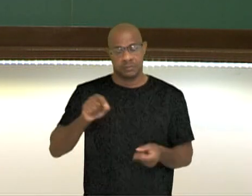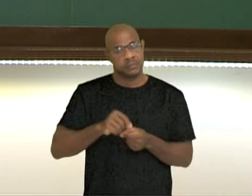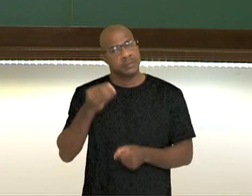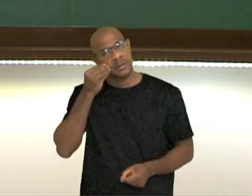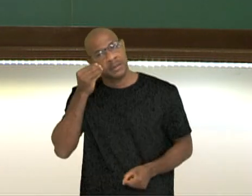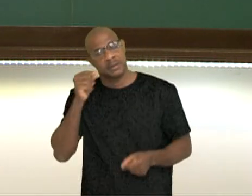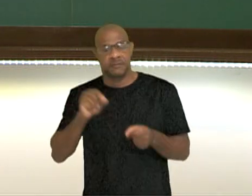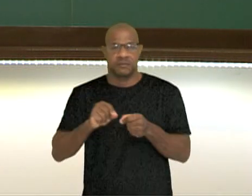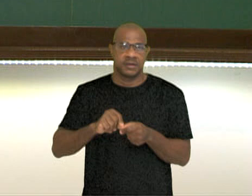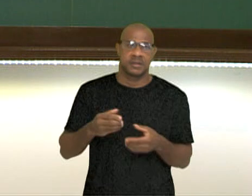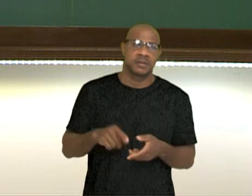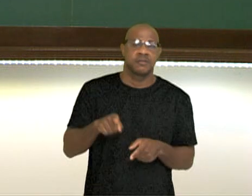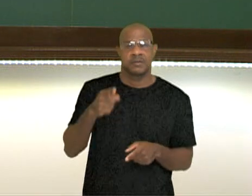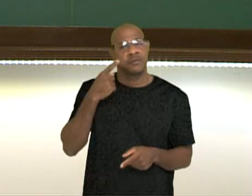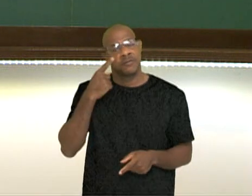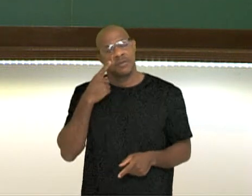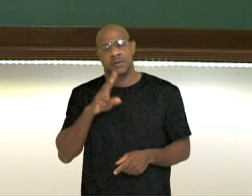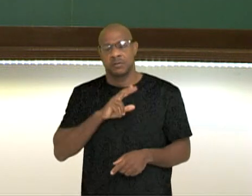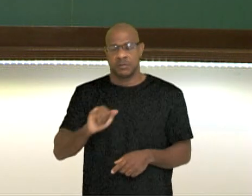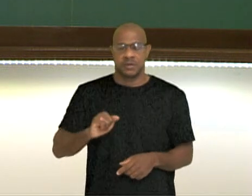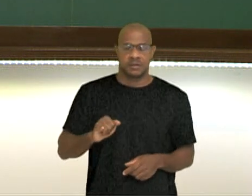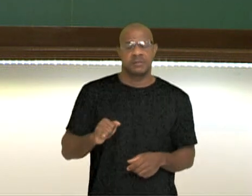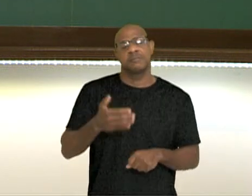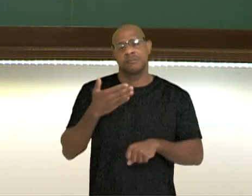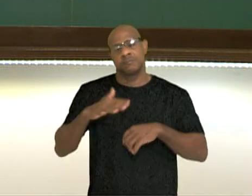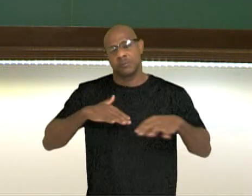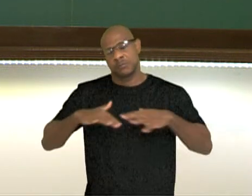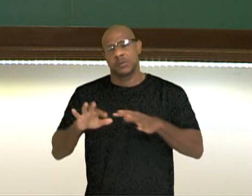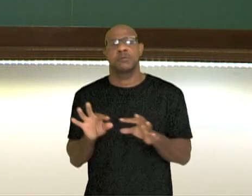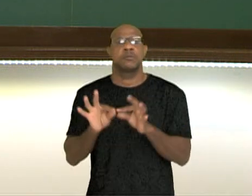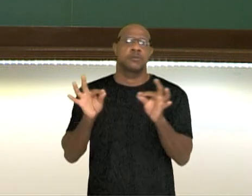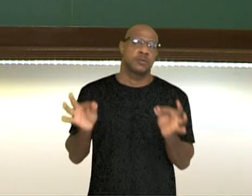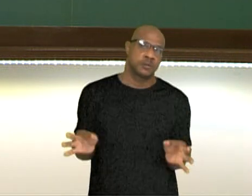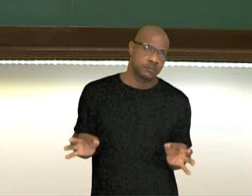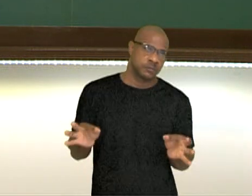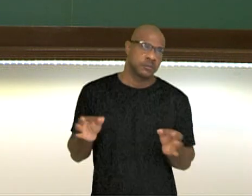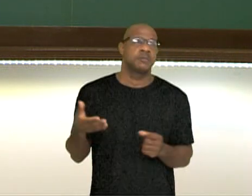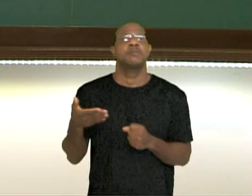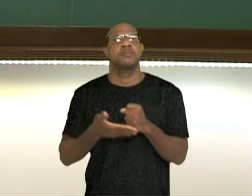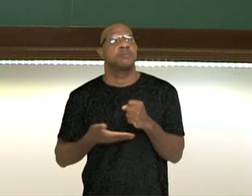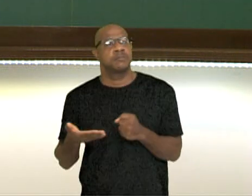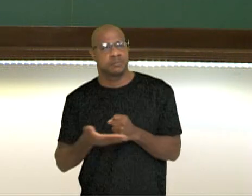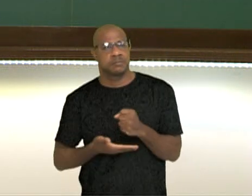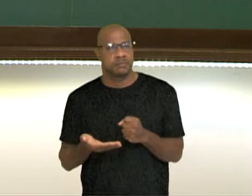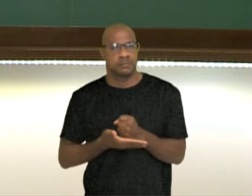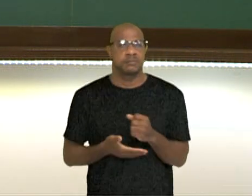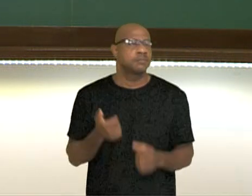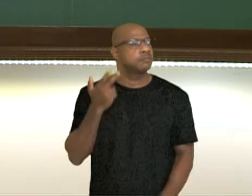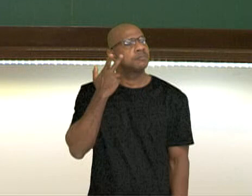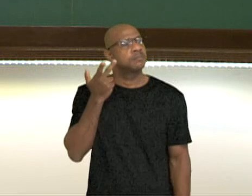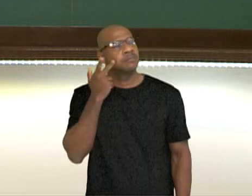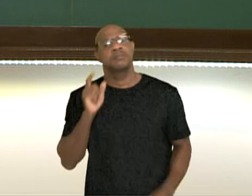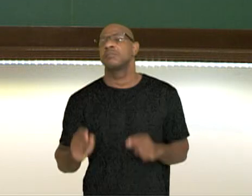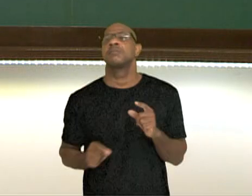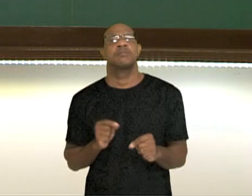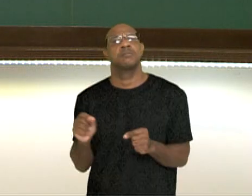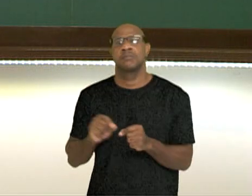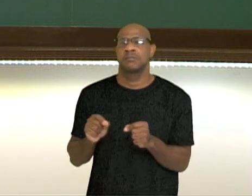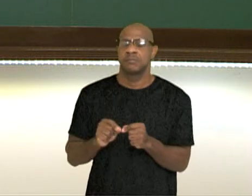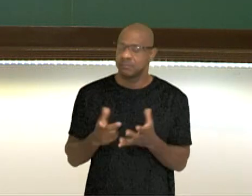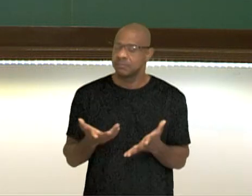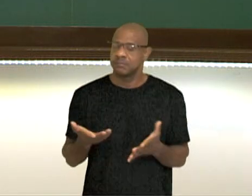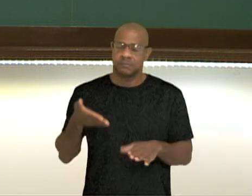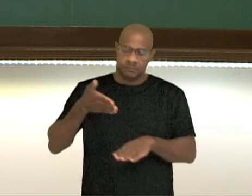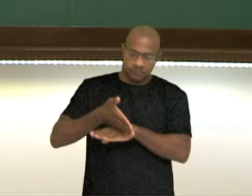tente fazer, você vai ver que o movimento é simples, é bem básico e naturalmente você vai